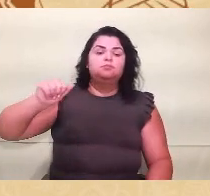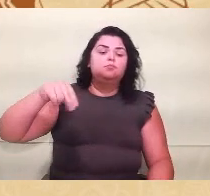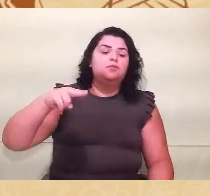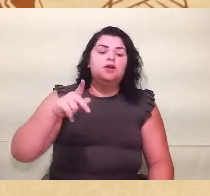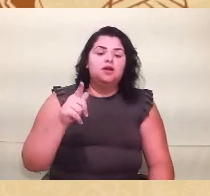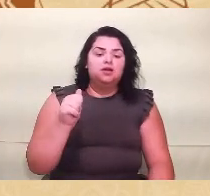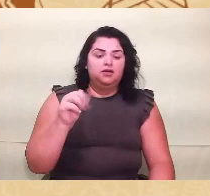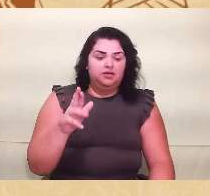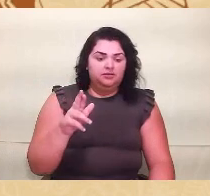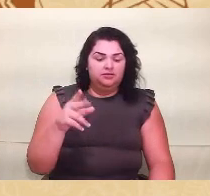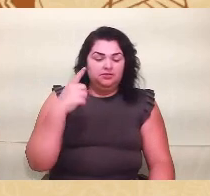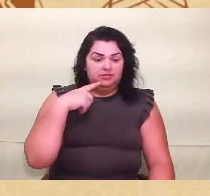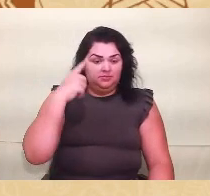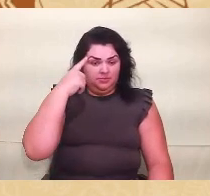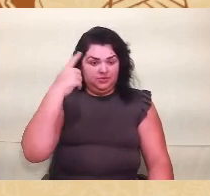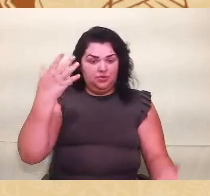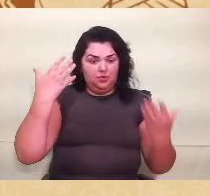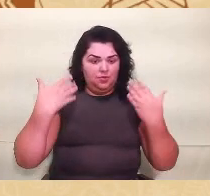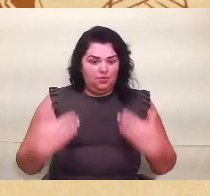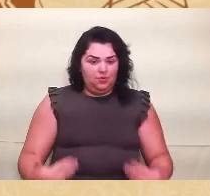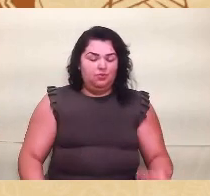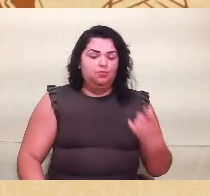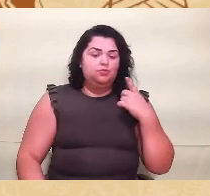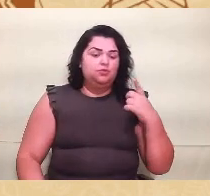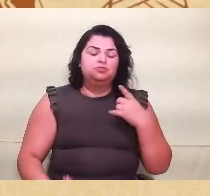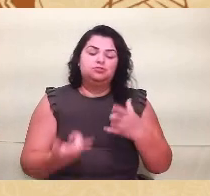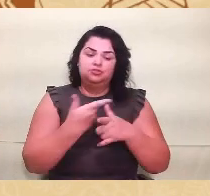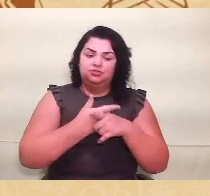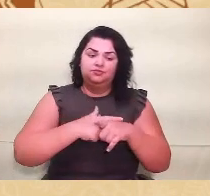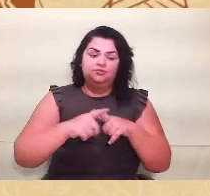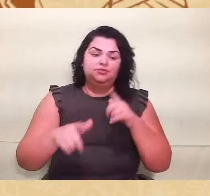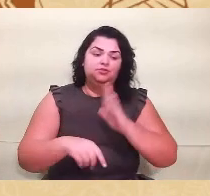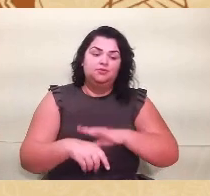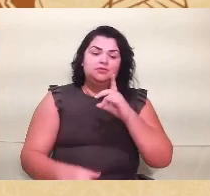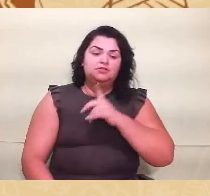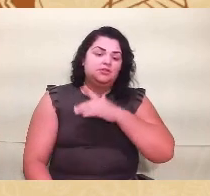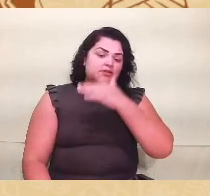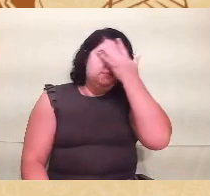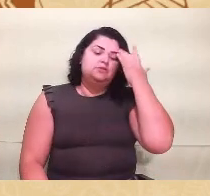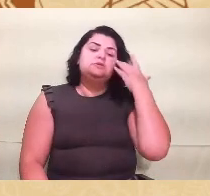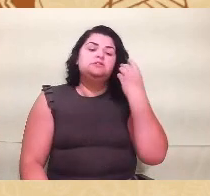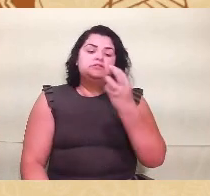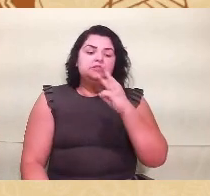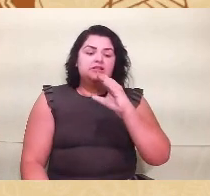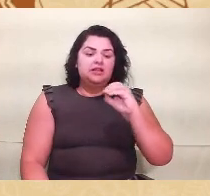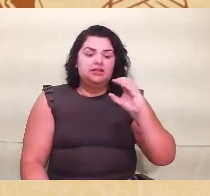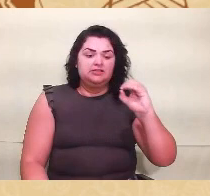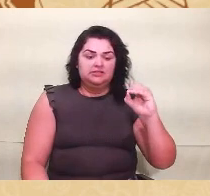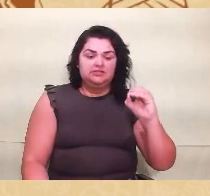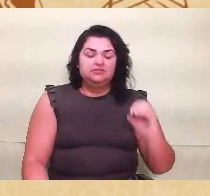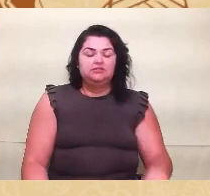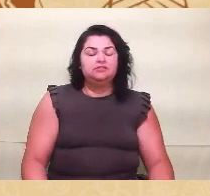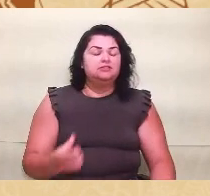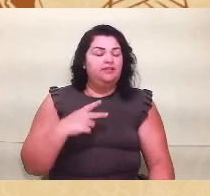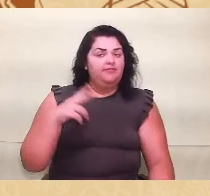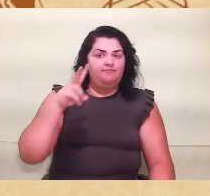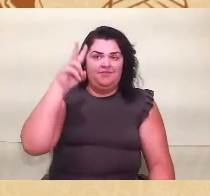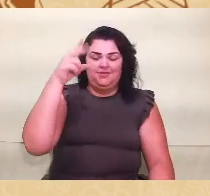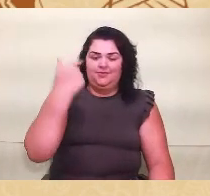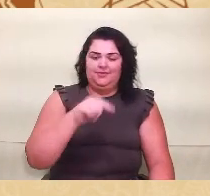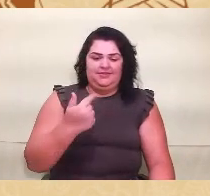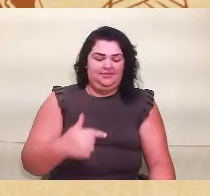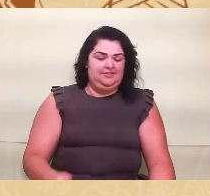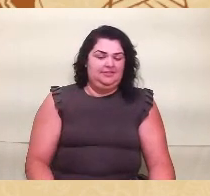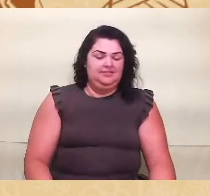pensar um corpo humano para ser dividido para mais de 300 pessoas. Não tem valor nutricional nenhum, não tem valor nenhum. É um